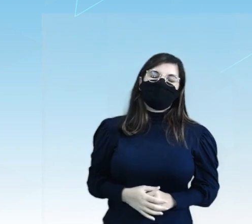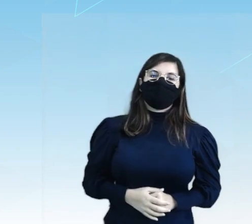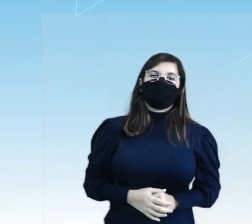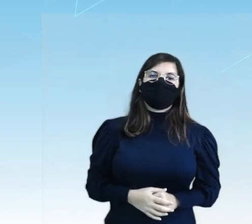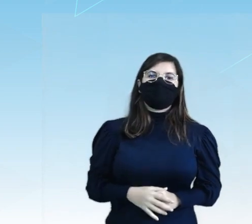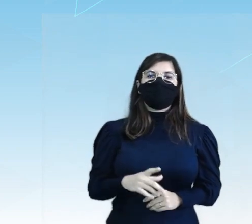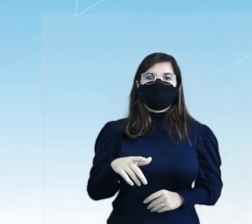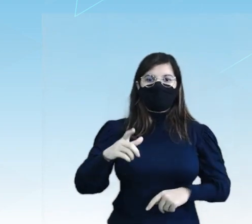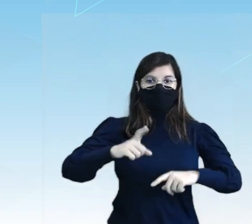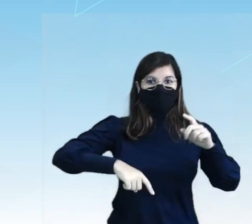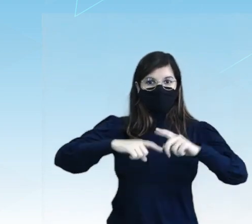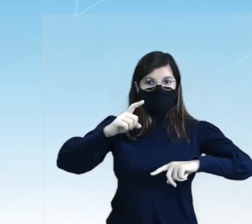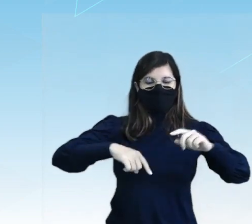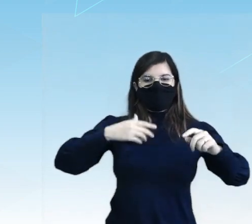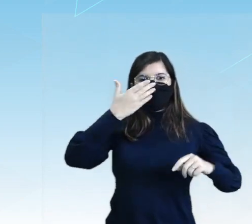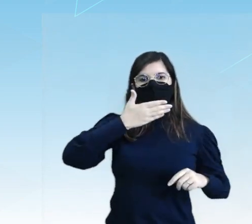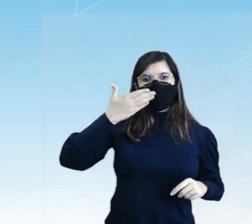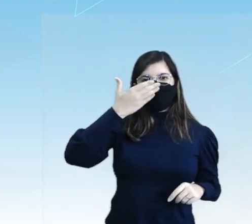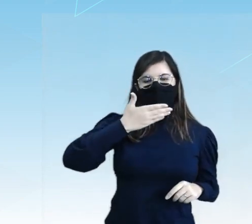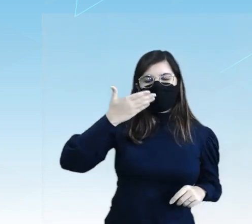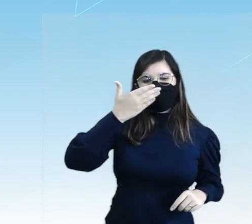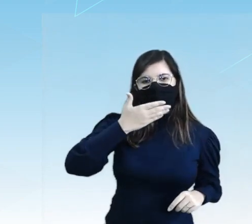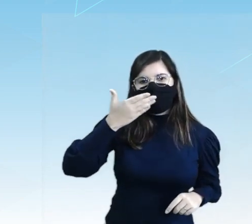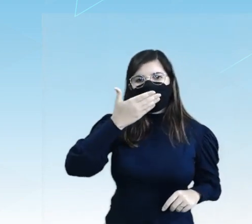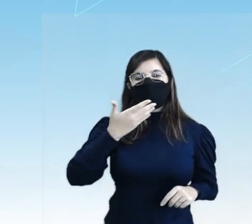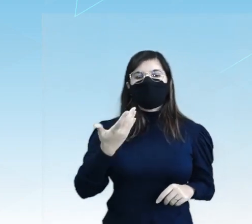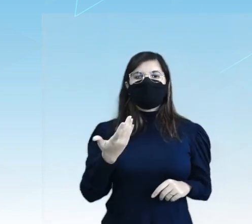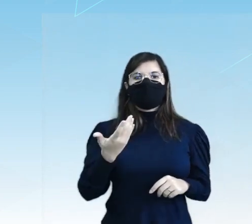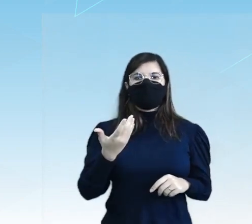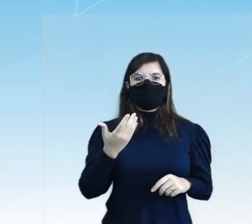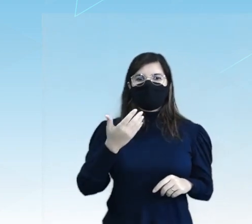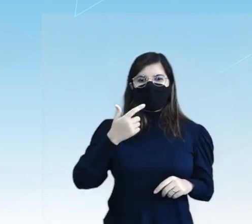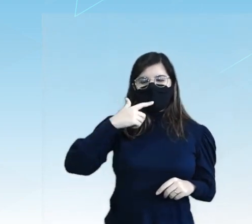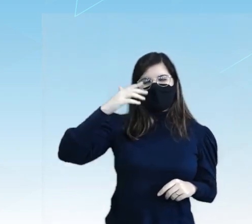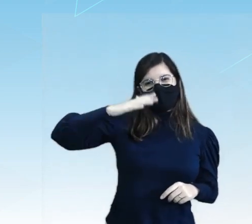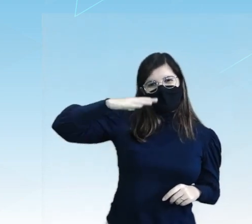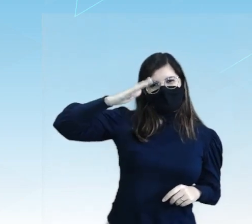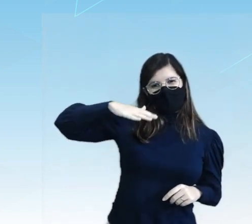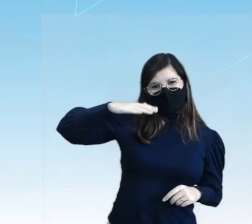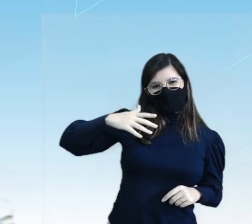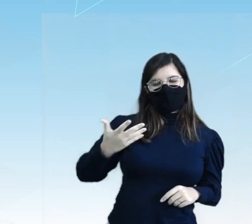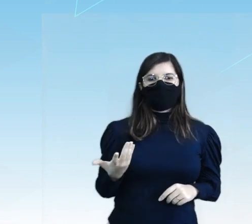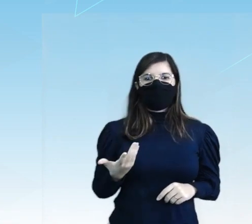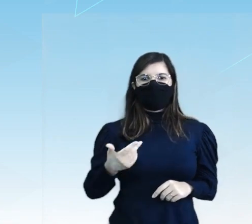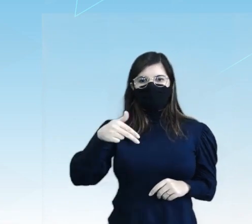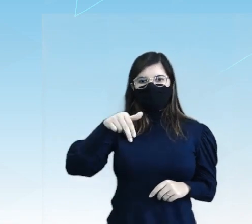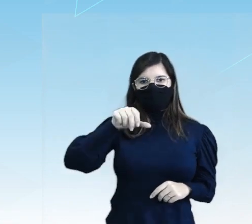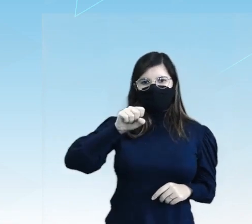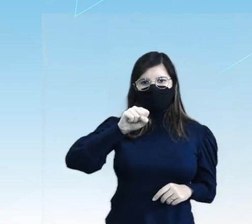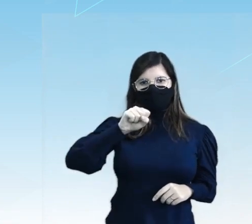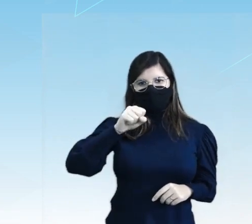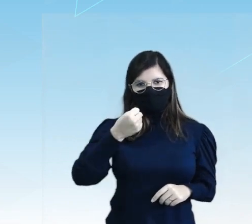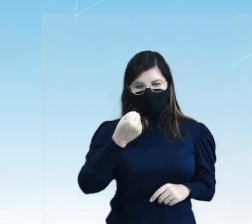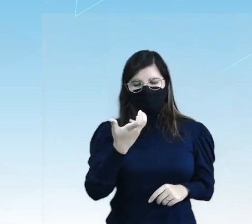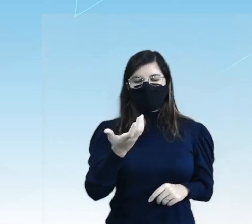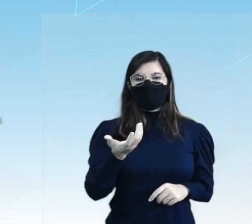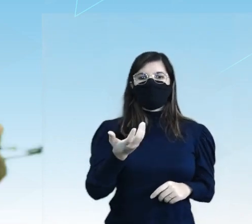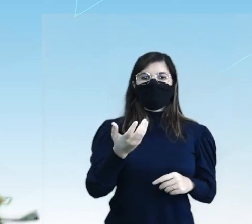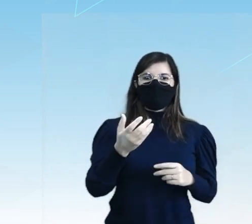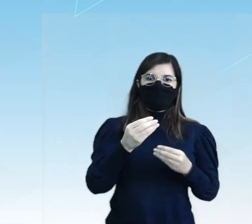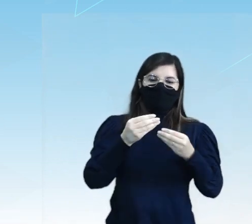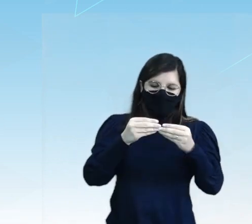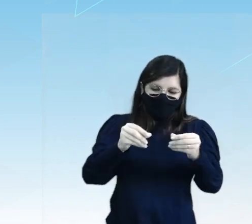são esses produtos açúcar pimenta do reino noz moscada né